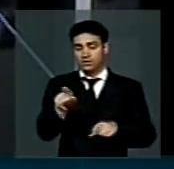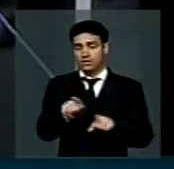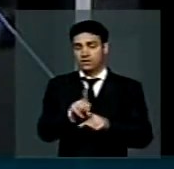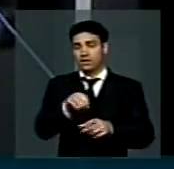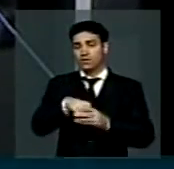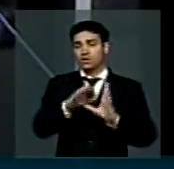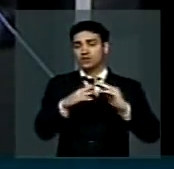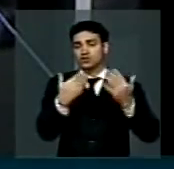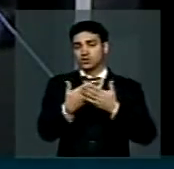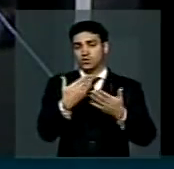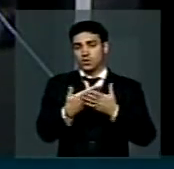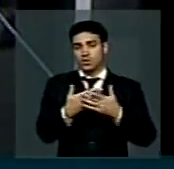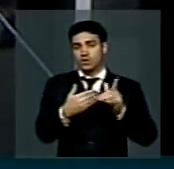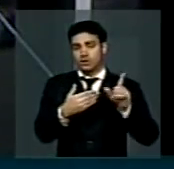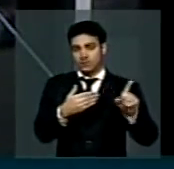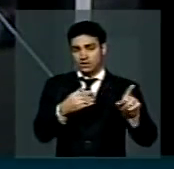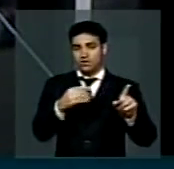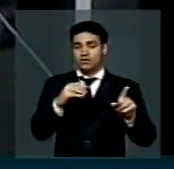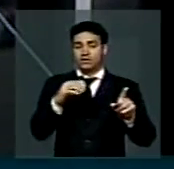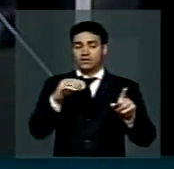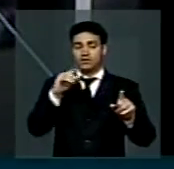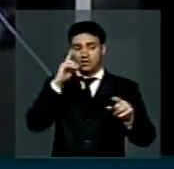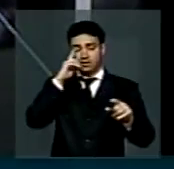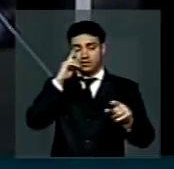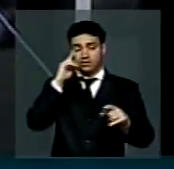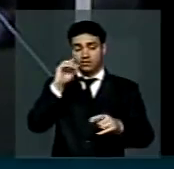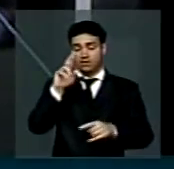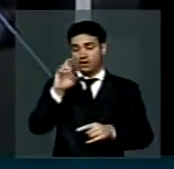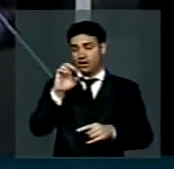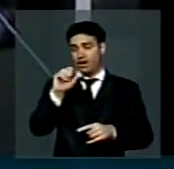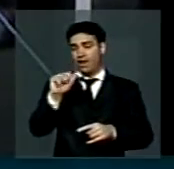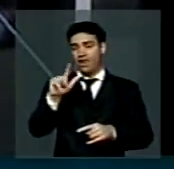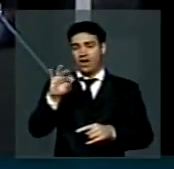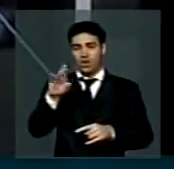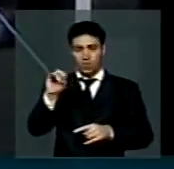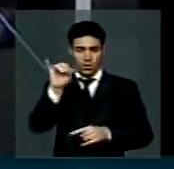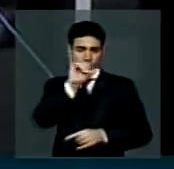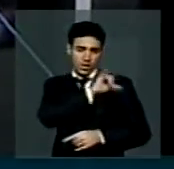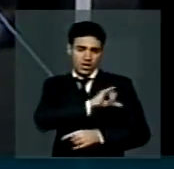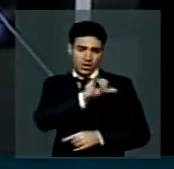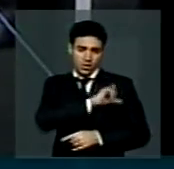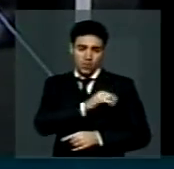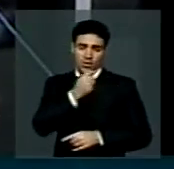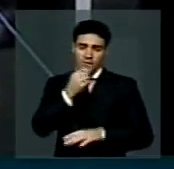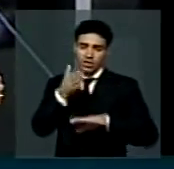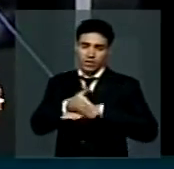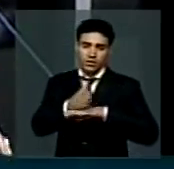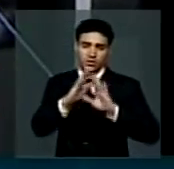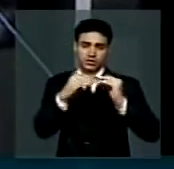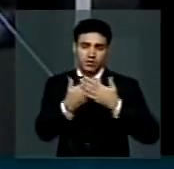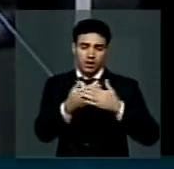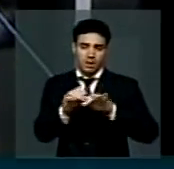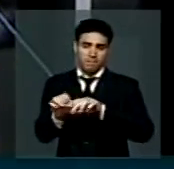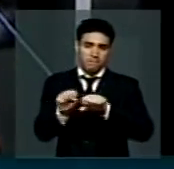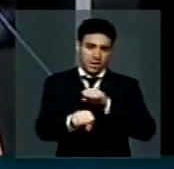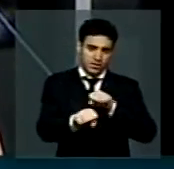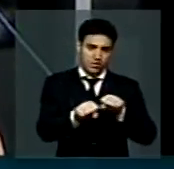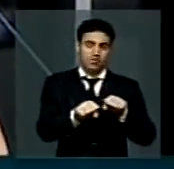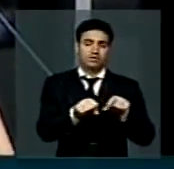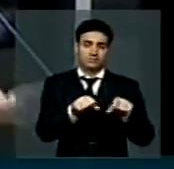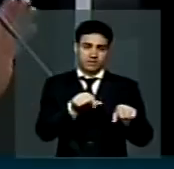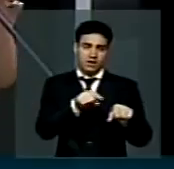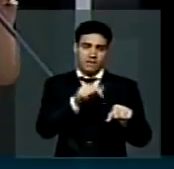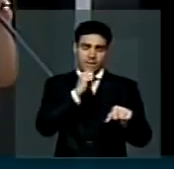na Escola Municipal do Tássio da Silveira, no Realengo, Rio de Janeiro, em abril de 2011.